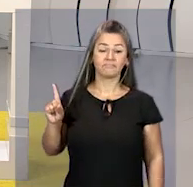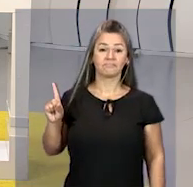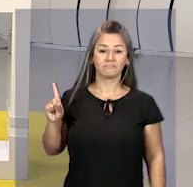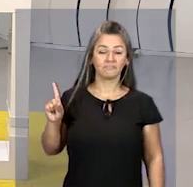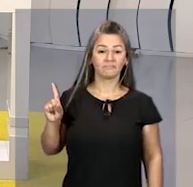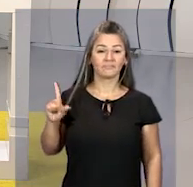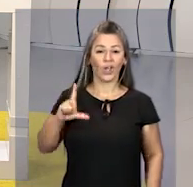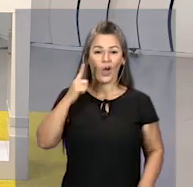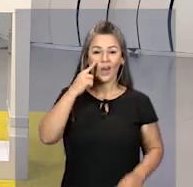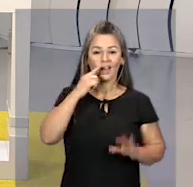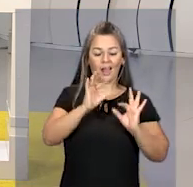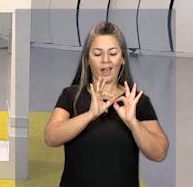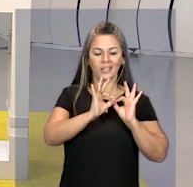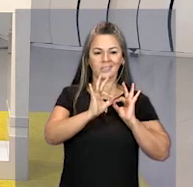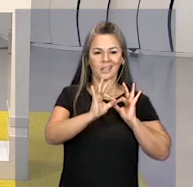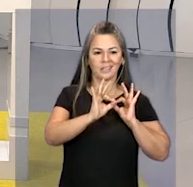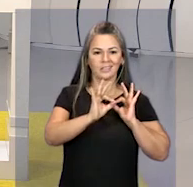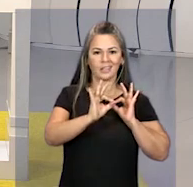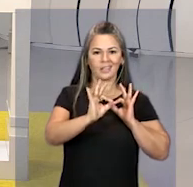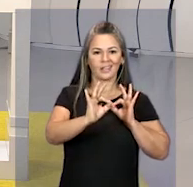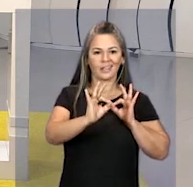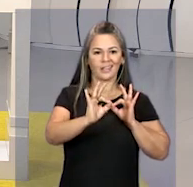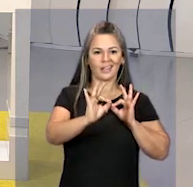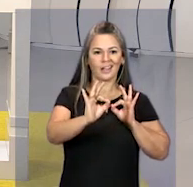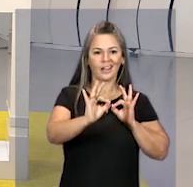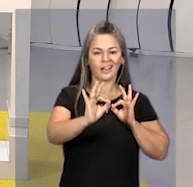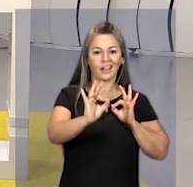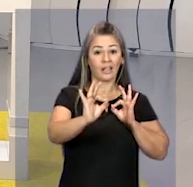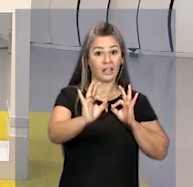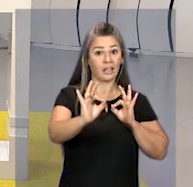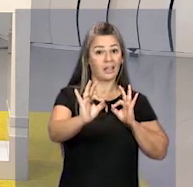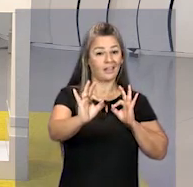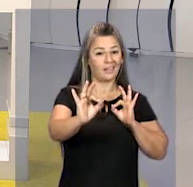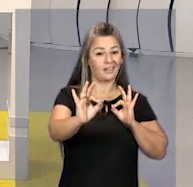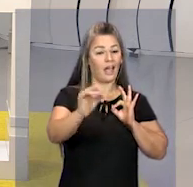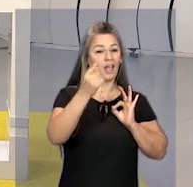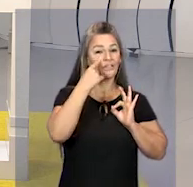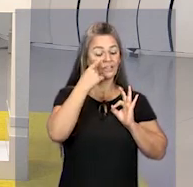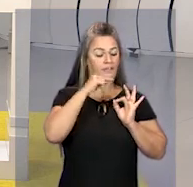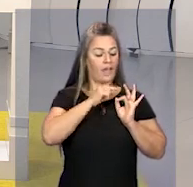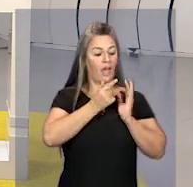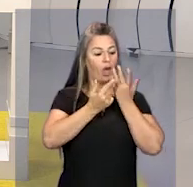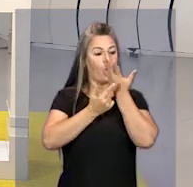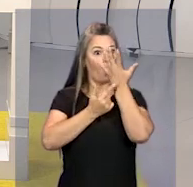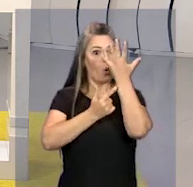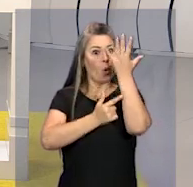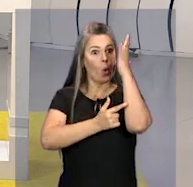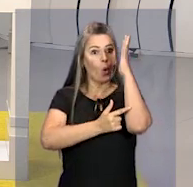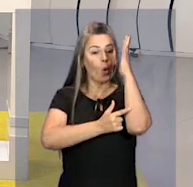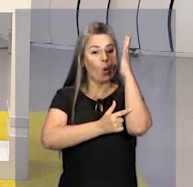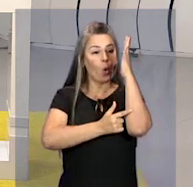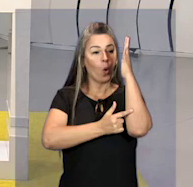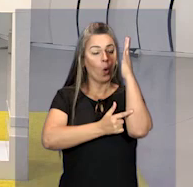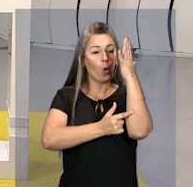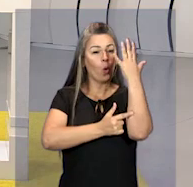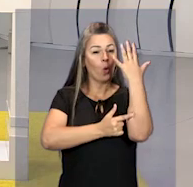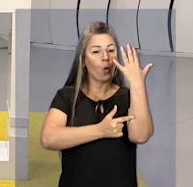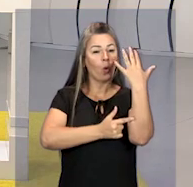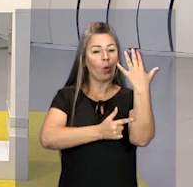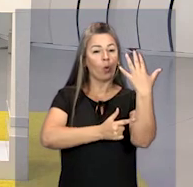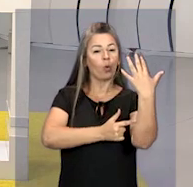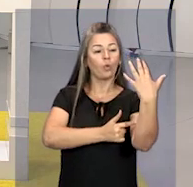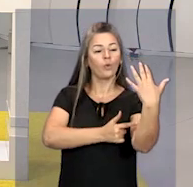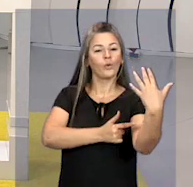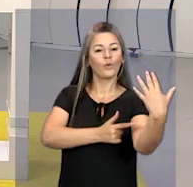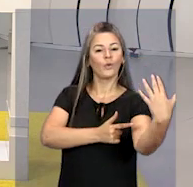é a distância. Uma está mais longe, a outra está mais perto. Quanto mais perto, maior. Quanto mais longe, menor. Mas pensando nisso,